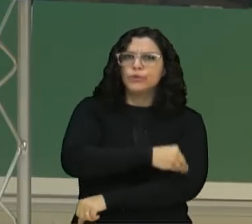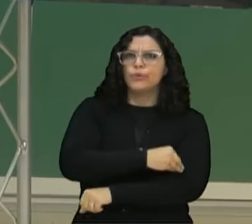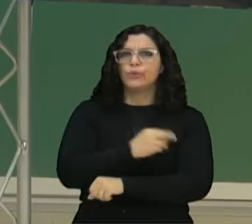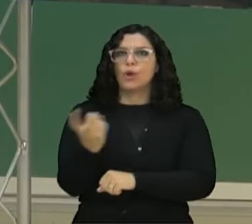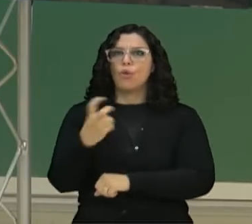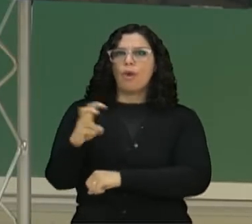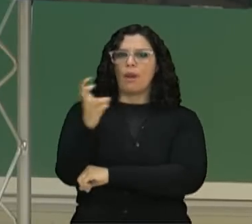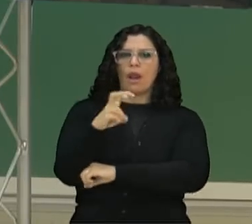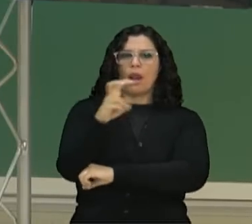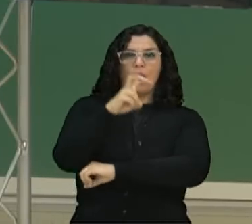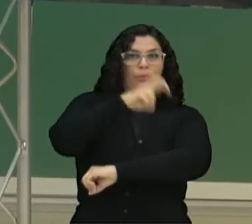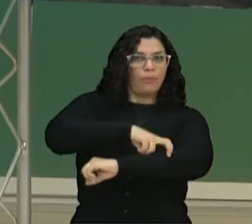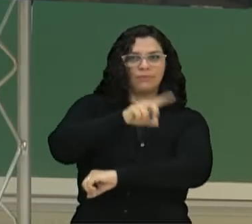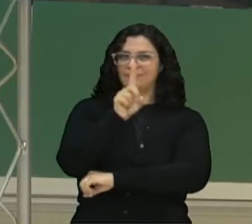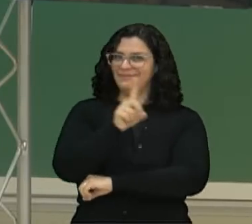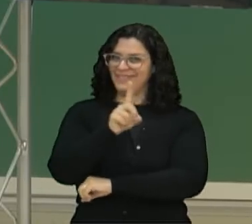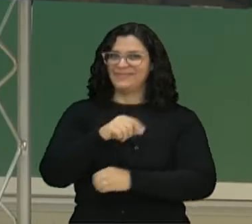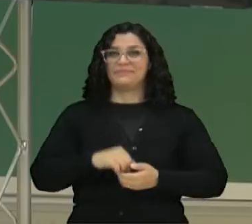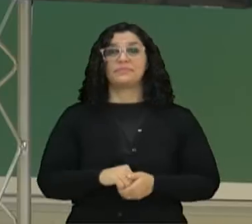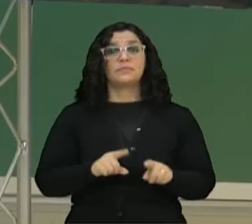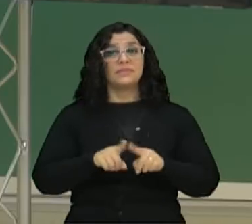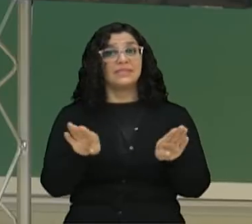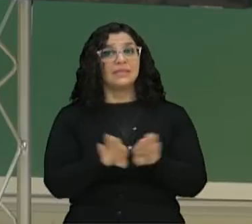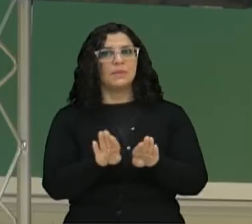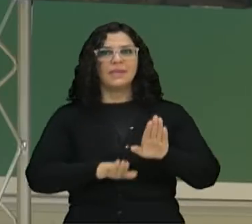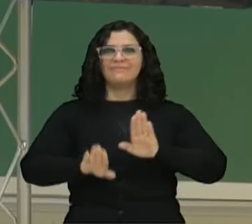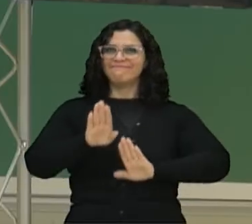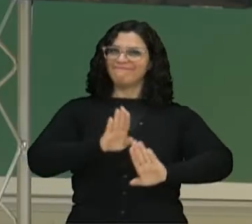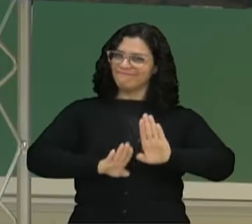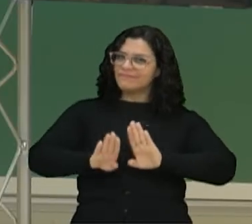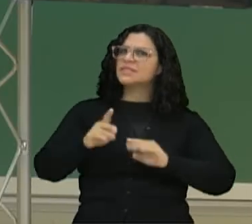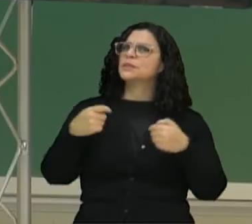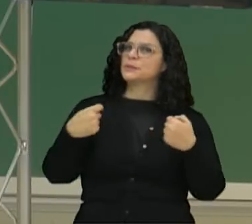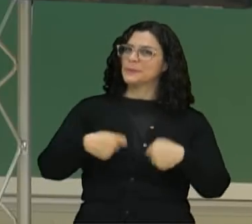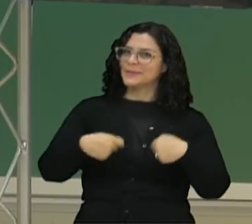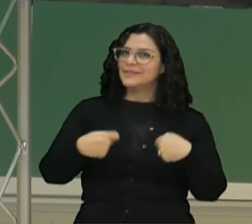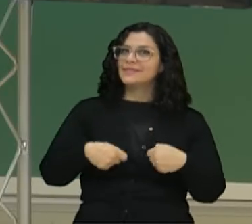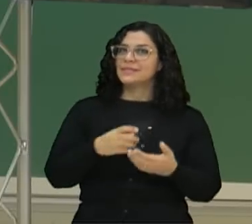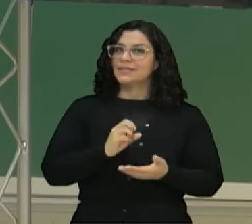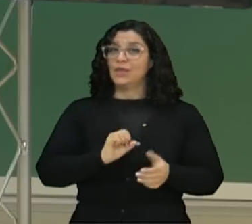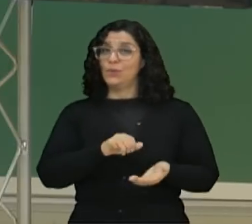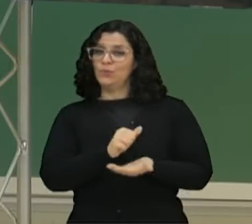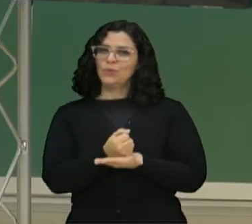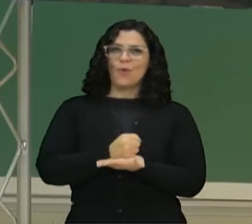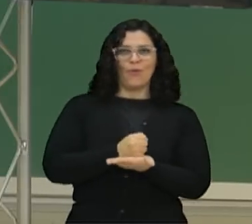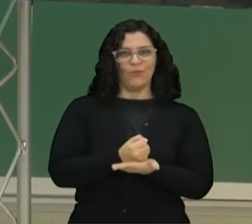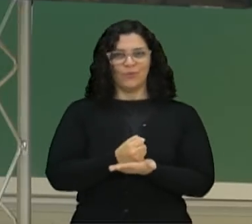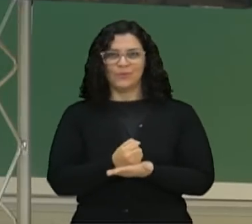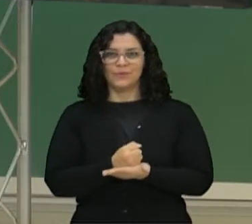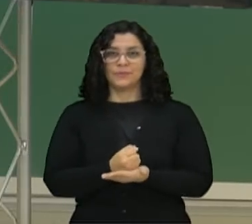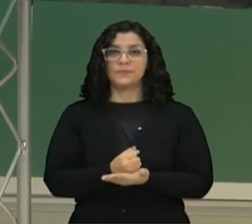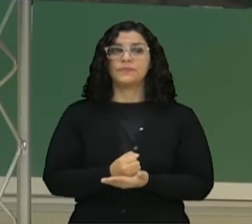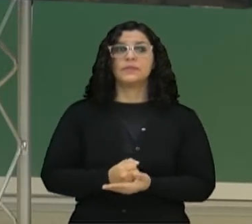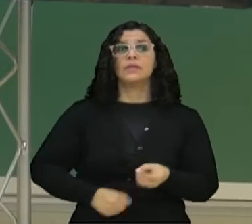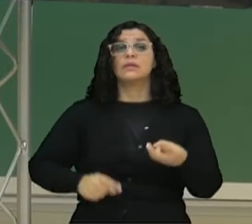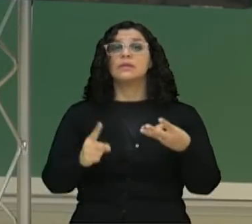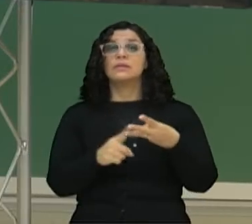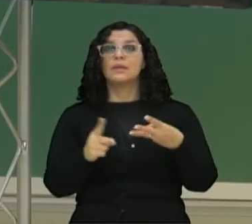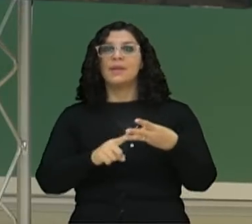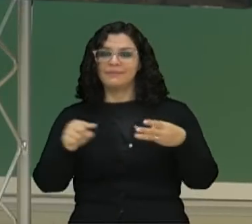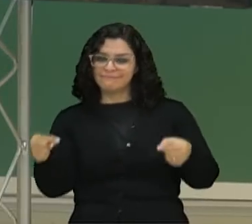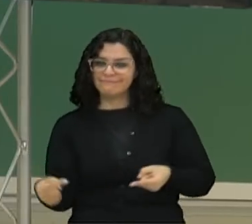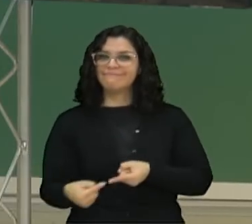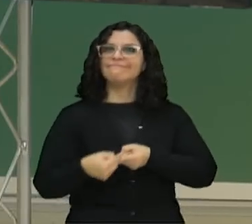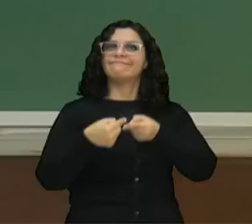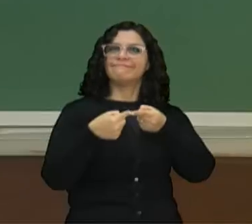de cobra, coisas assim, né? Mas existe um risco, é um risco controlado. E também que envolve muito